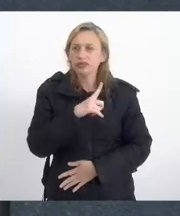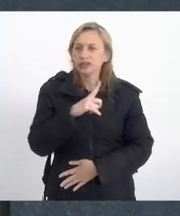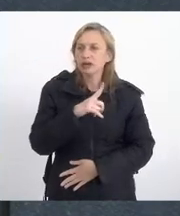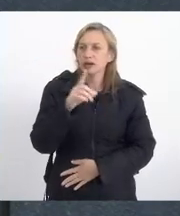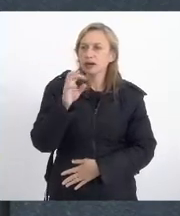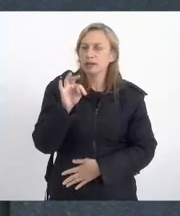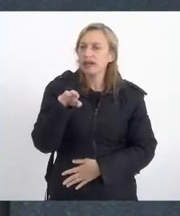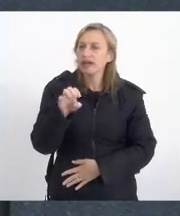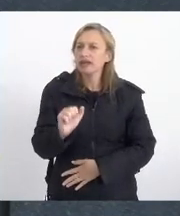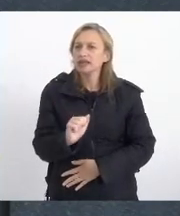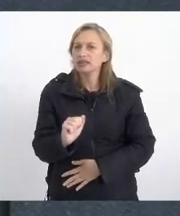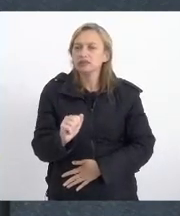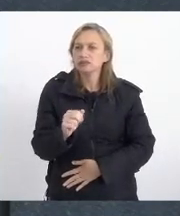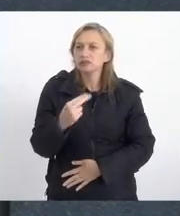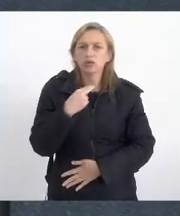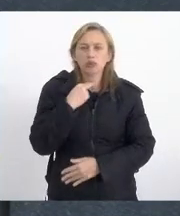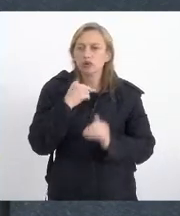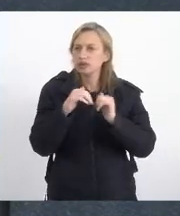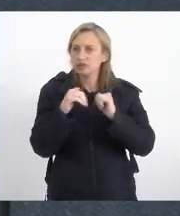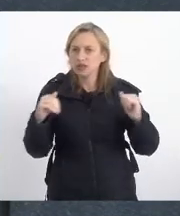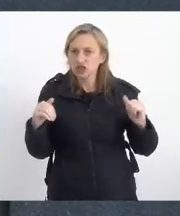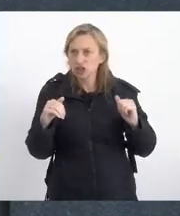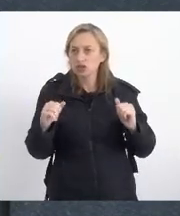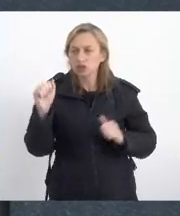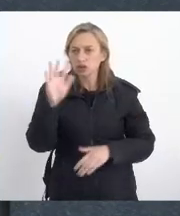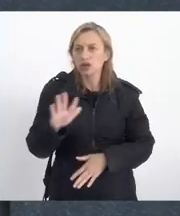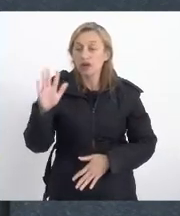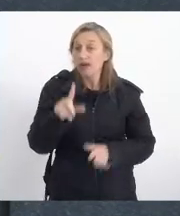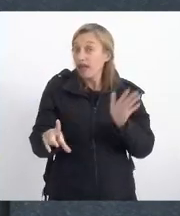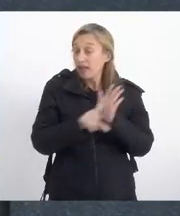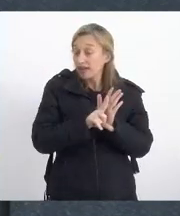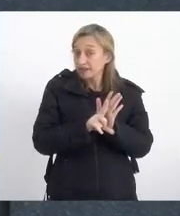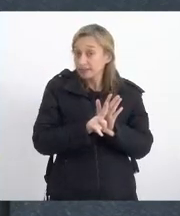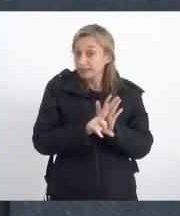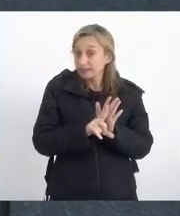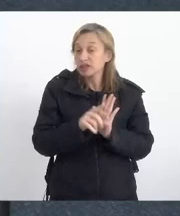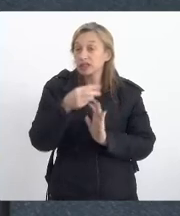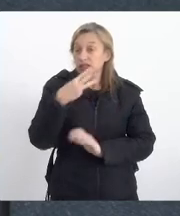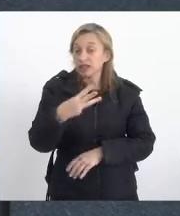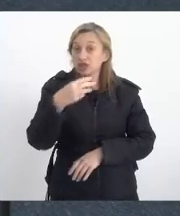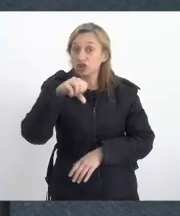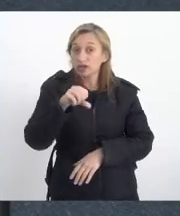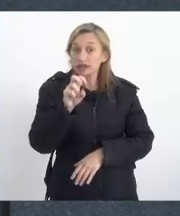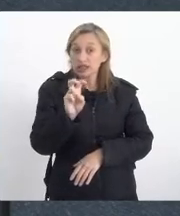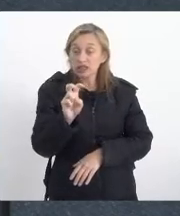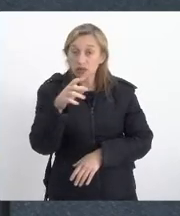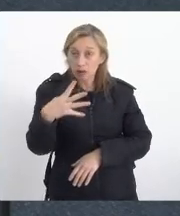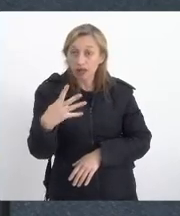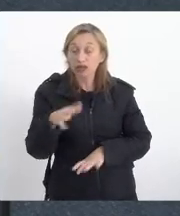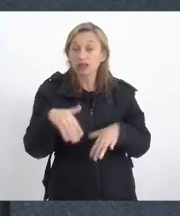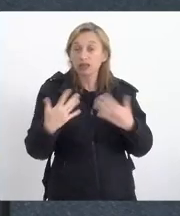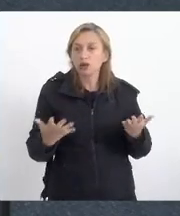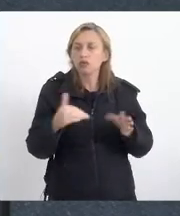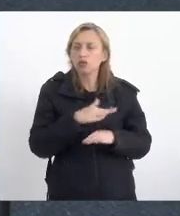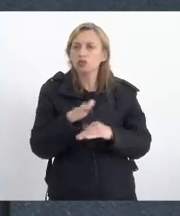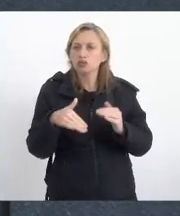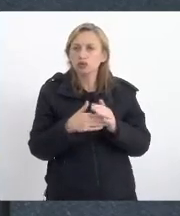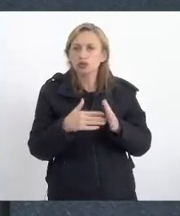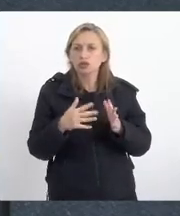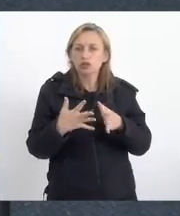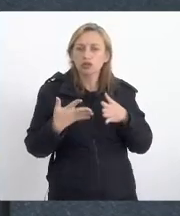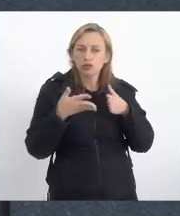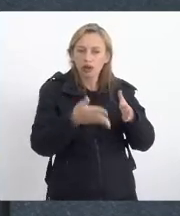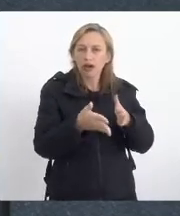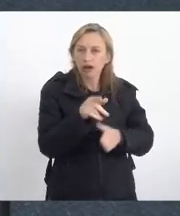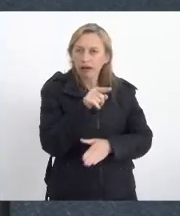baliza do qual a gente não pode se afastar. E a baliza geral é a lei geral, a 13.954. Então, com todas as vênias e vou me ater a ela.